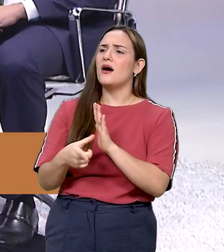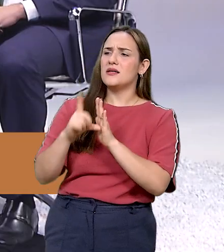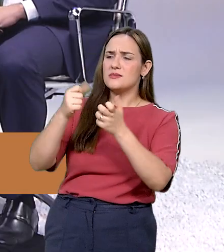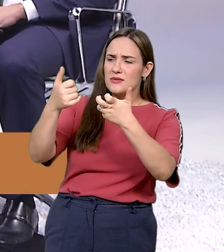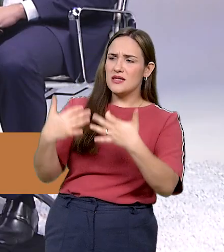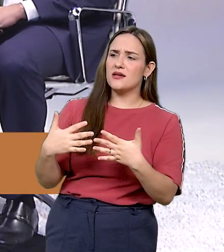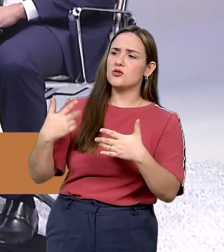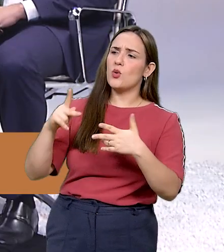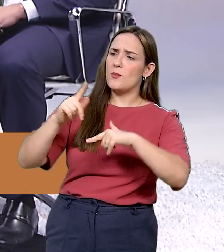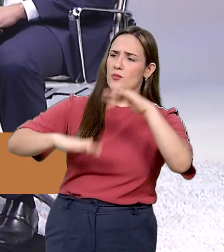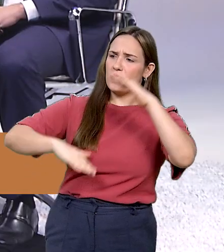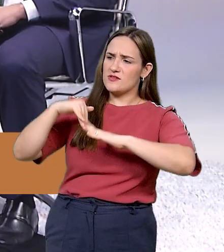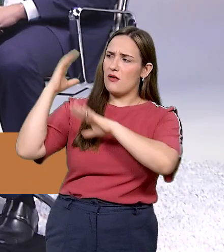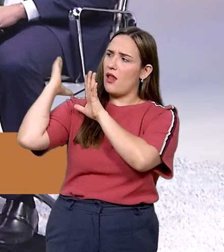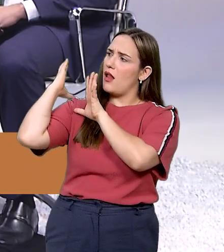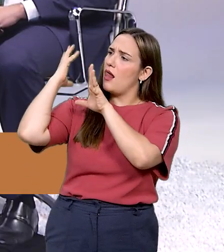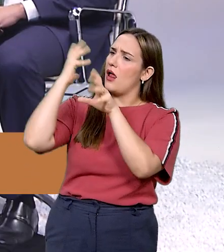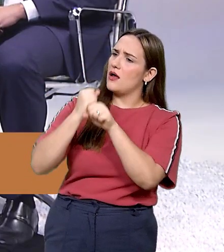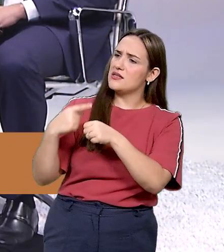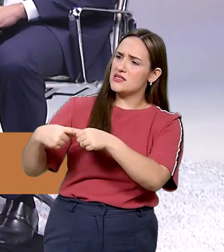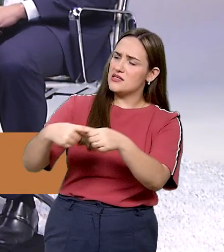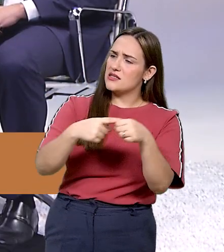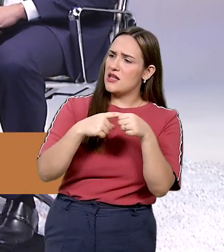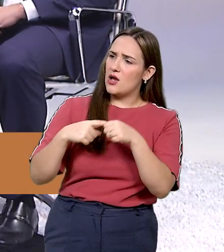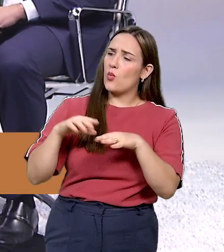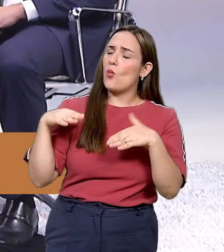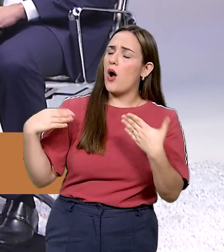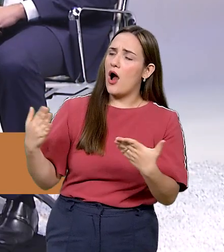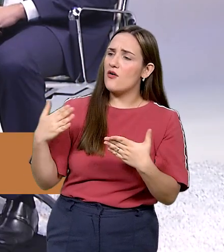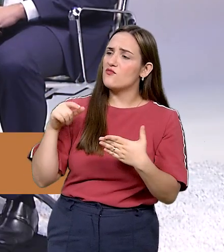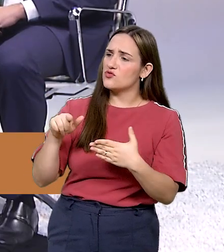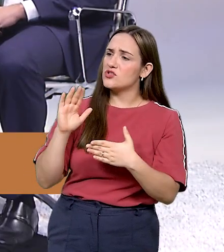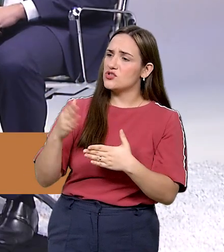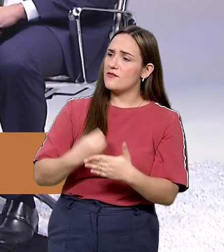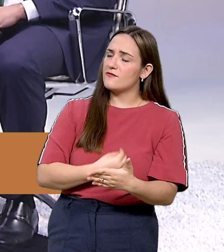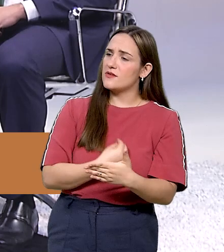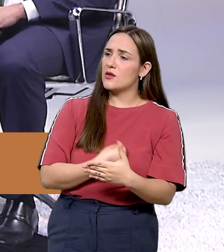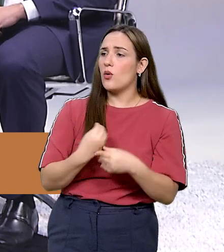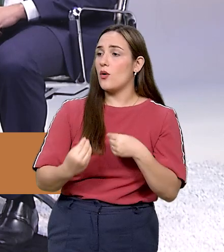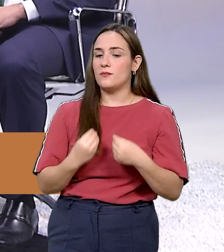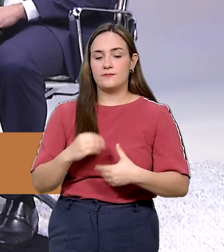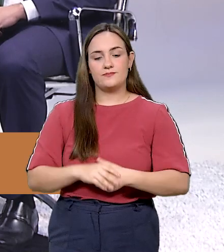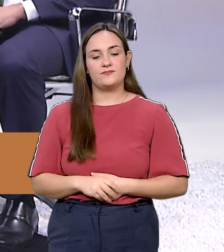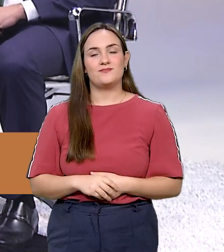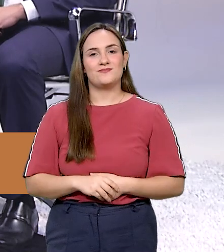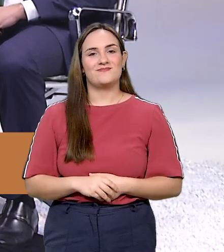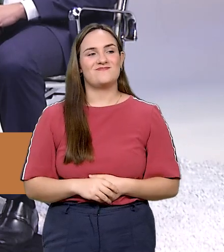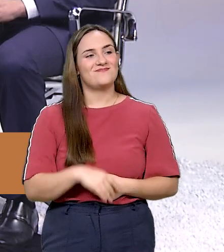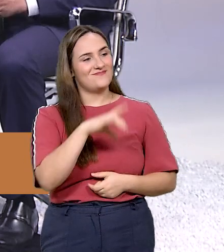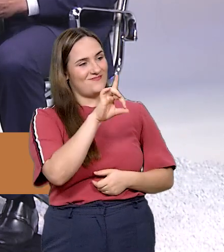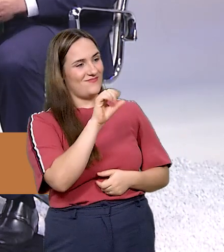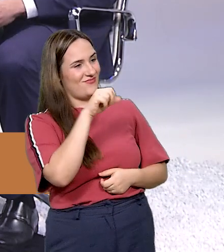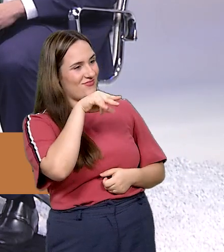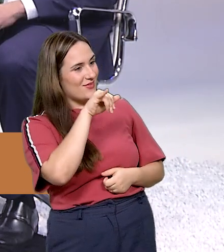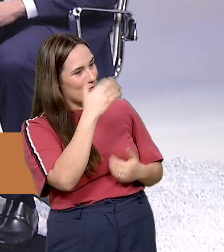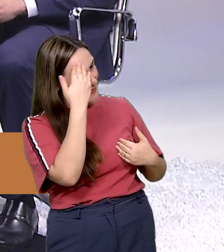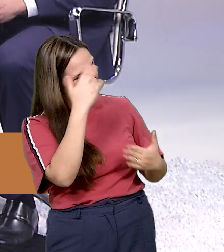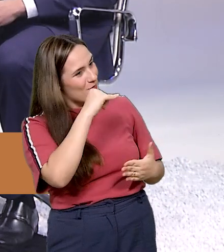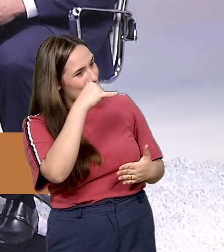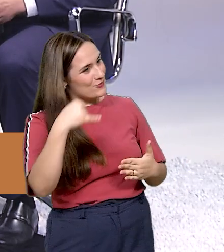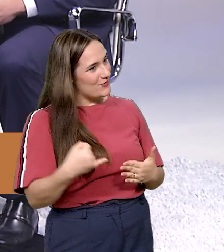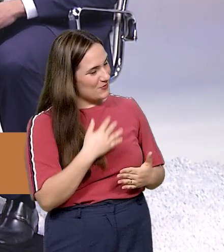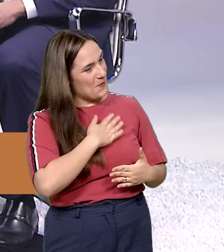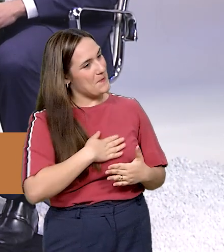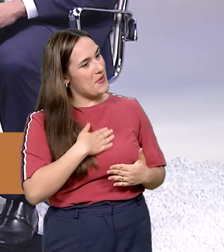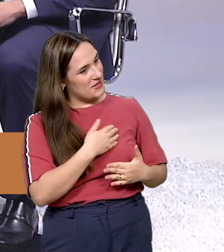instituição, as comarcas por onde passou, a cidade de onde o senhor veio, né? Dani, obrigado pela